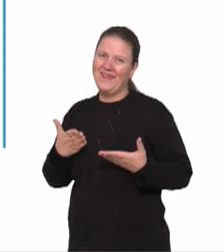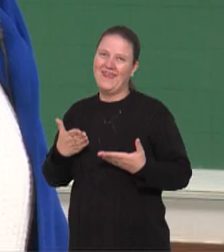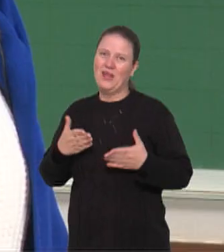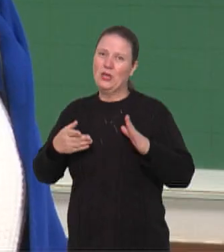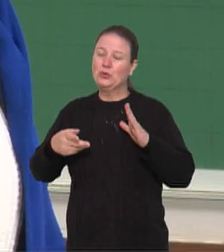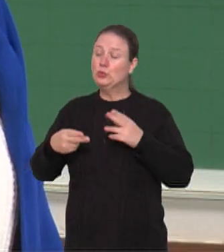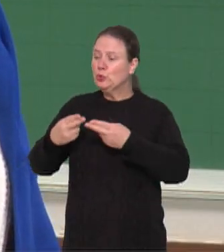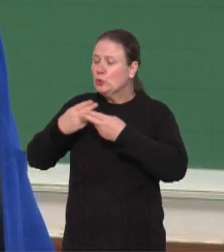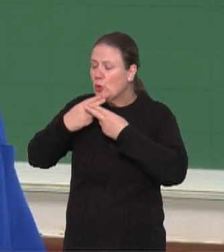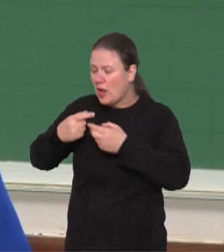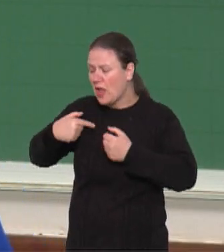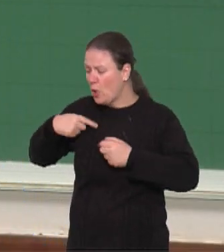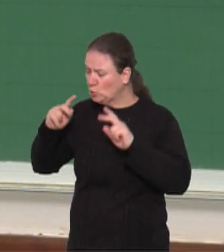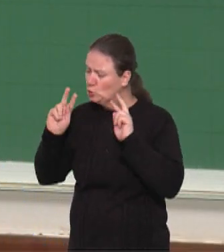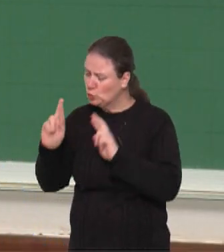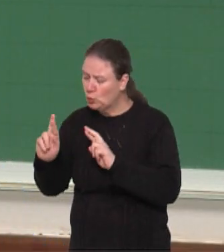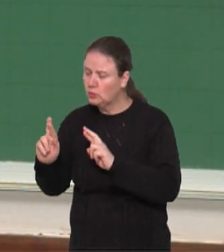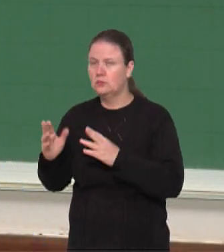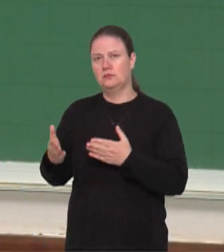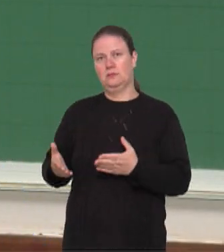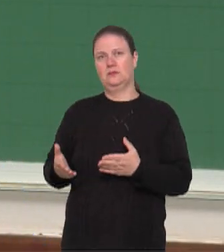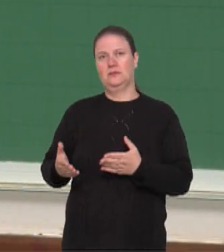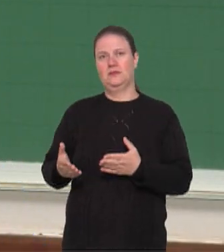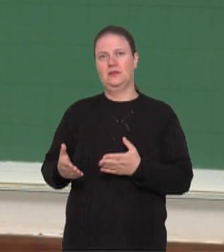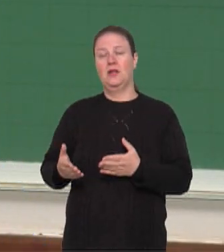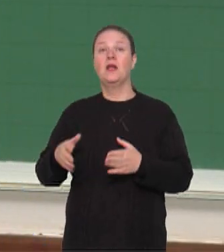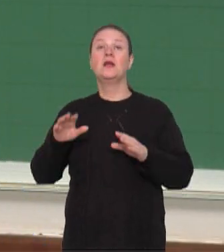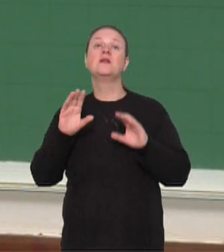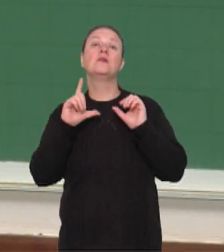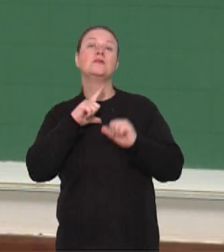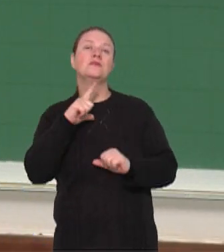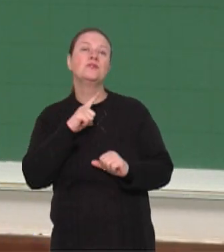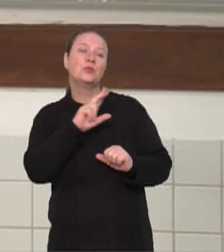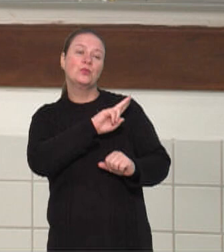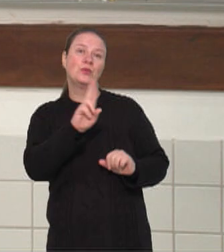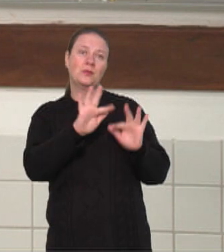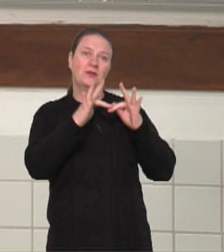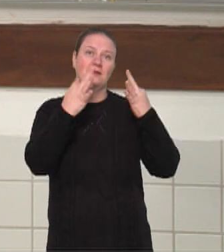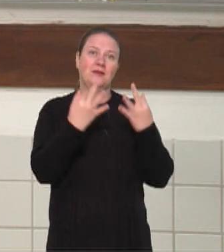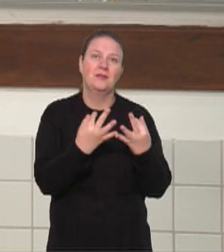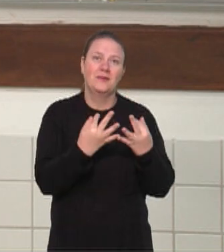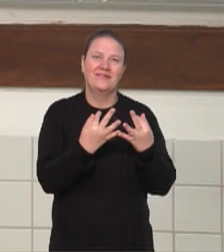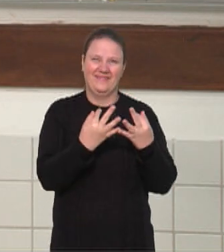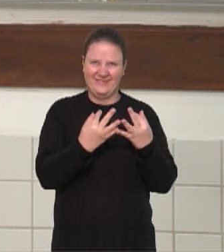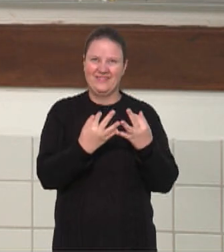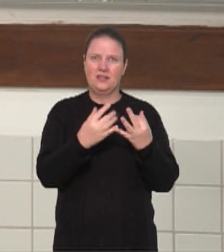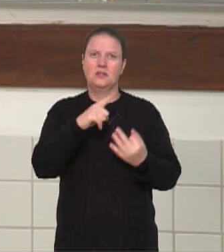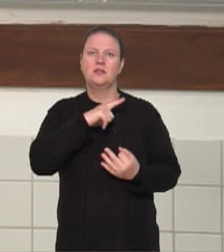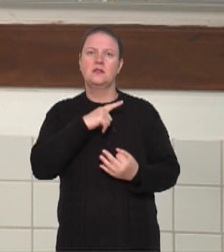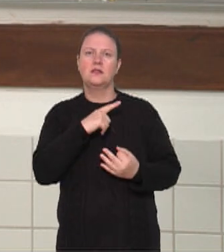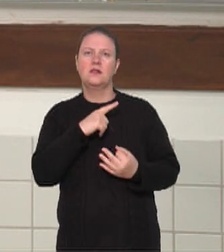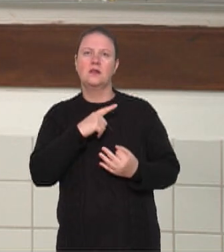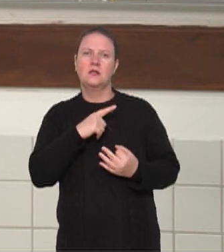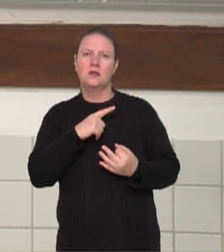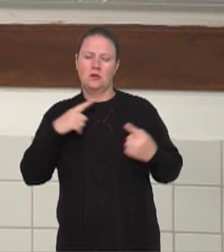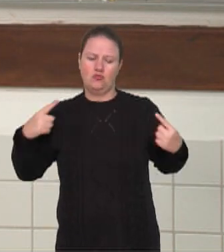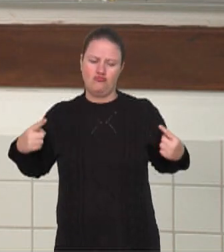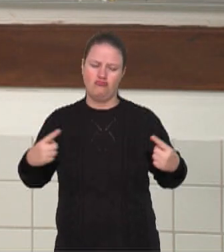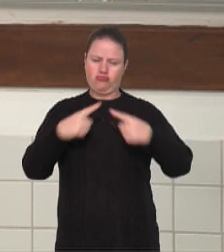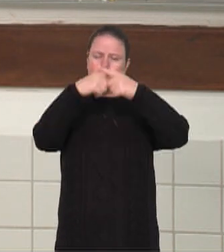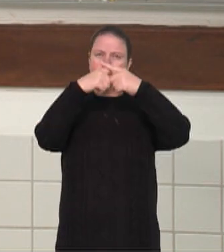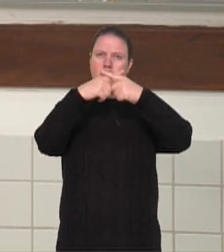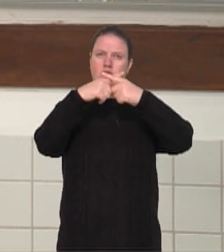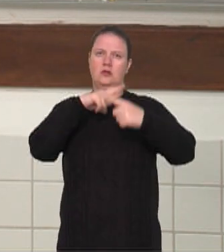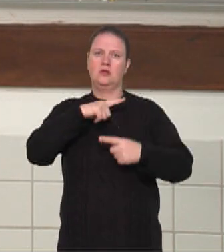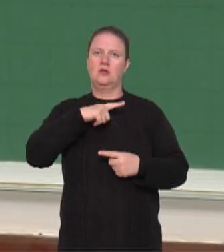né, o sobrenome da família da Julieta. Certo? Então, as famílias ali parecem que têm o quê? Alguma rivalidade, né? Quem